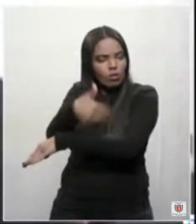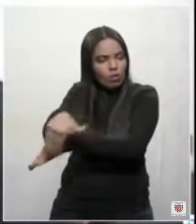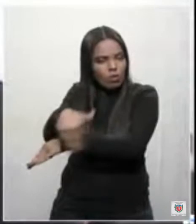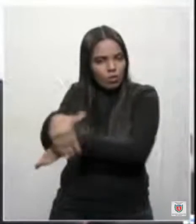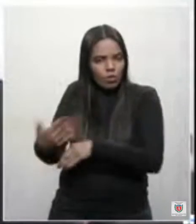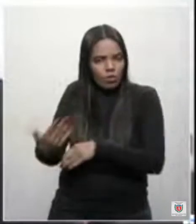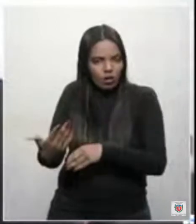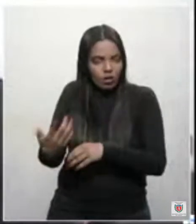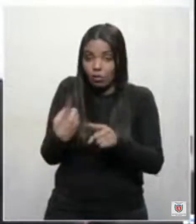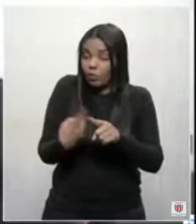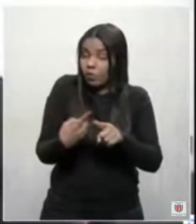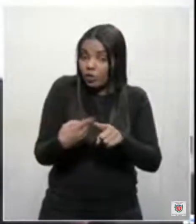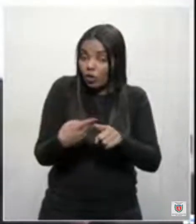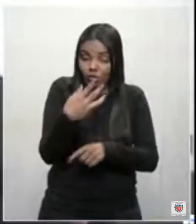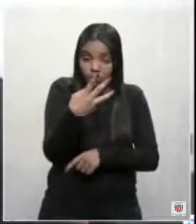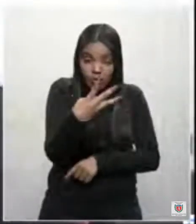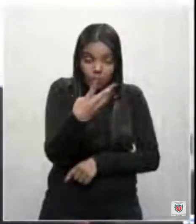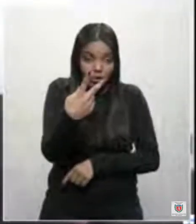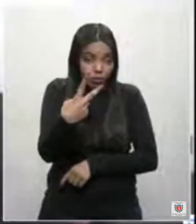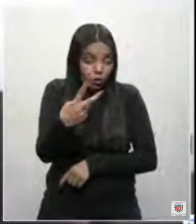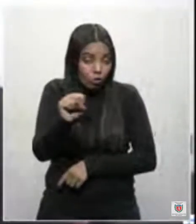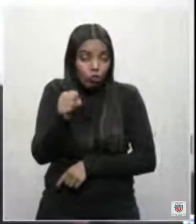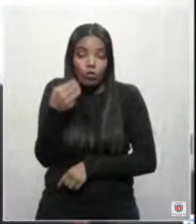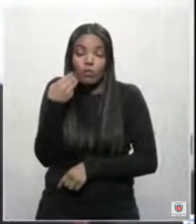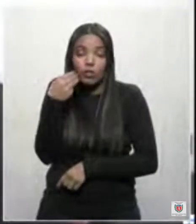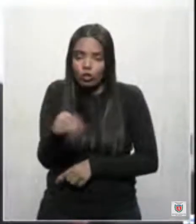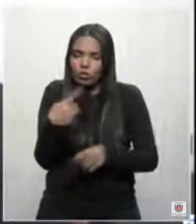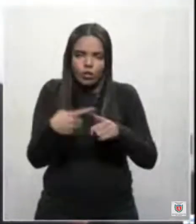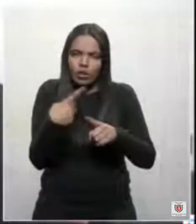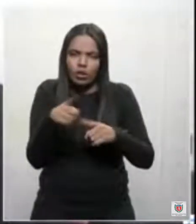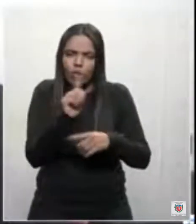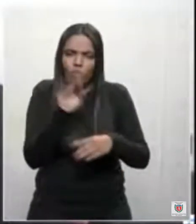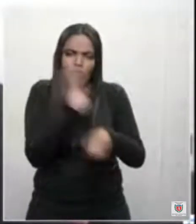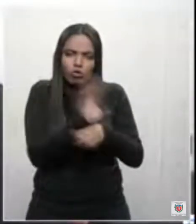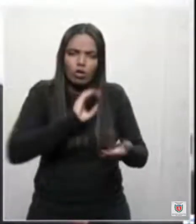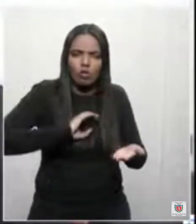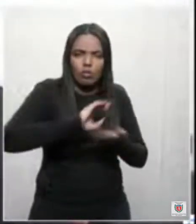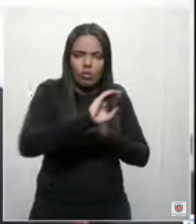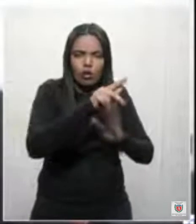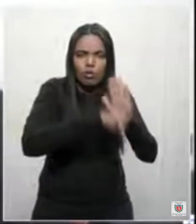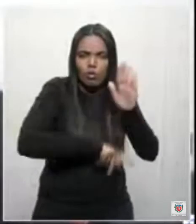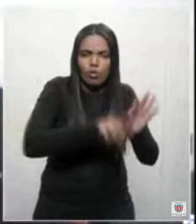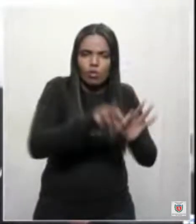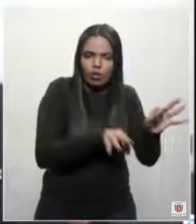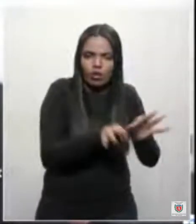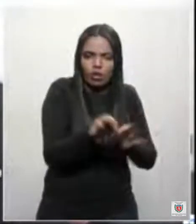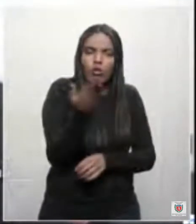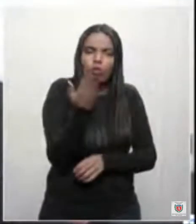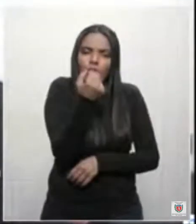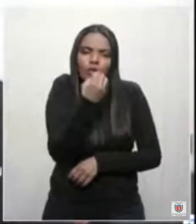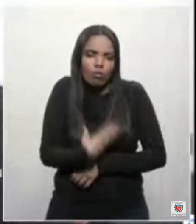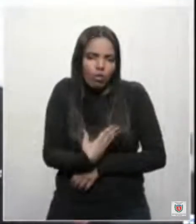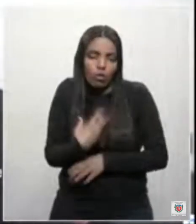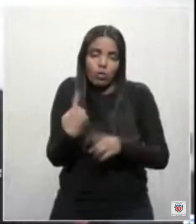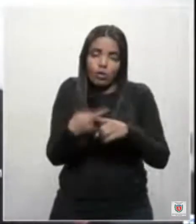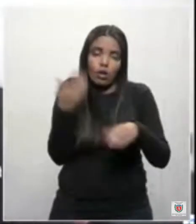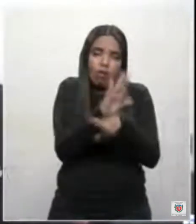esses 328 milhões para o programa Comida Boa, por exemplo, aumentar de 50 para 150, ou aumentar o número de